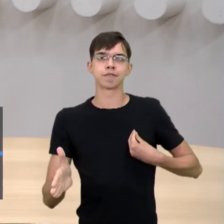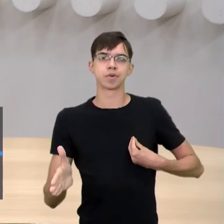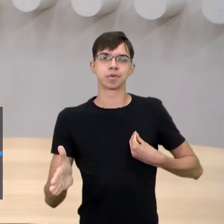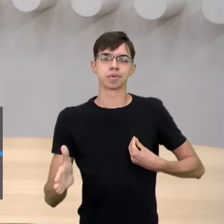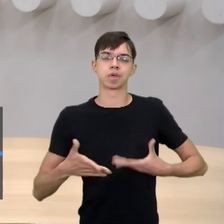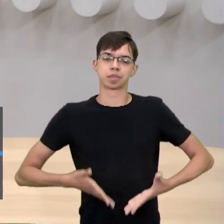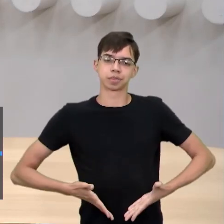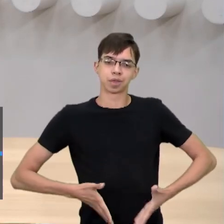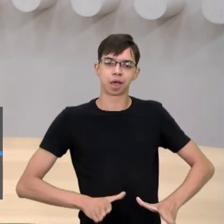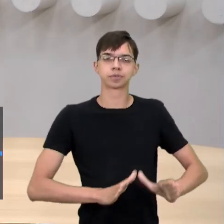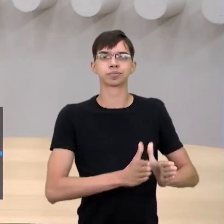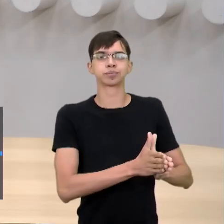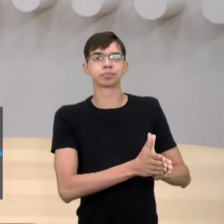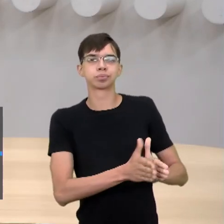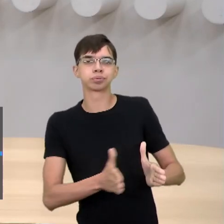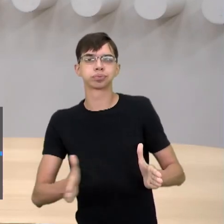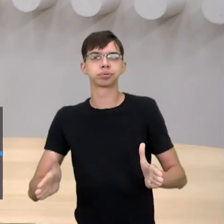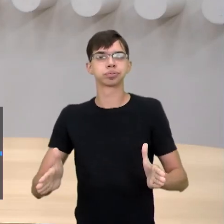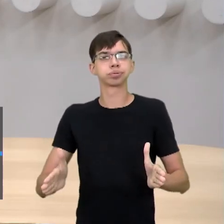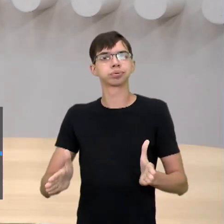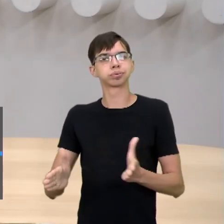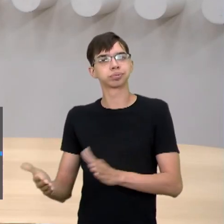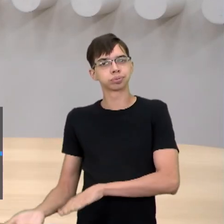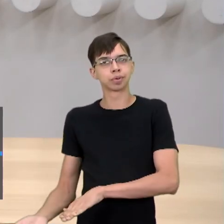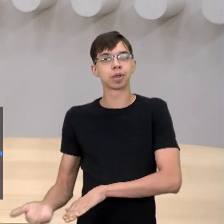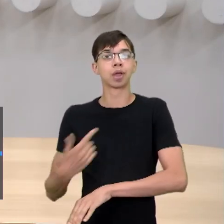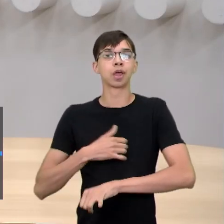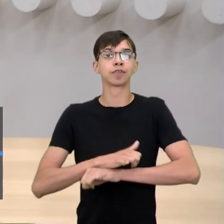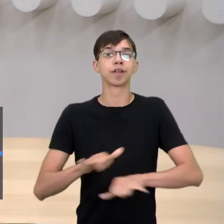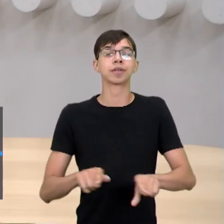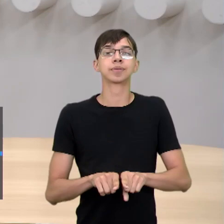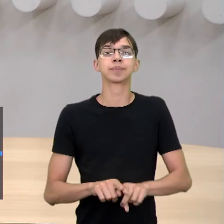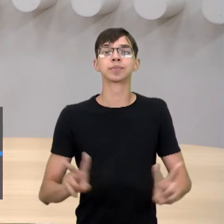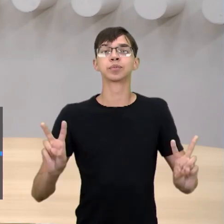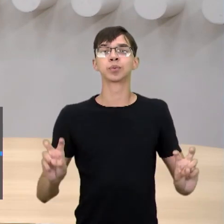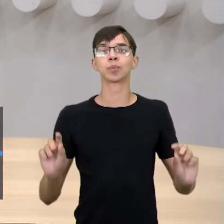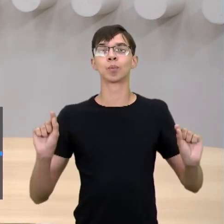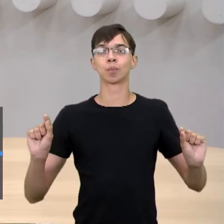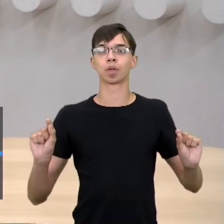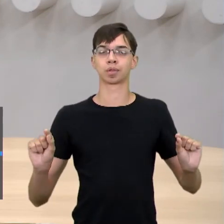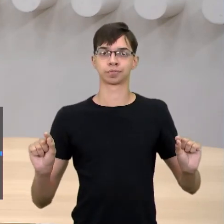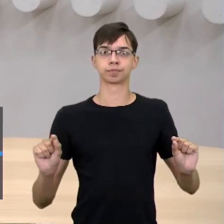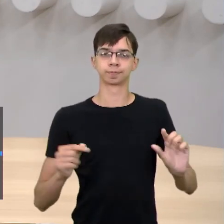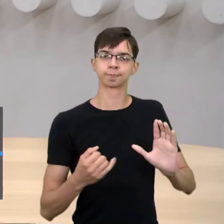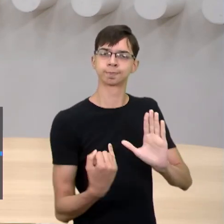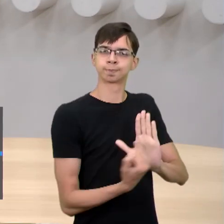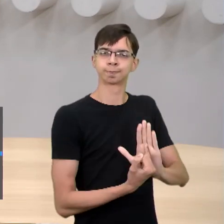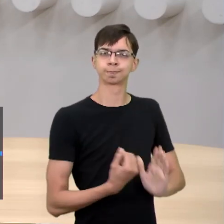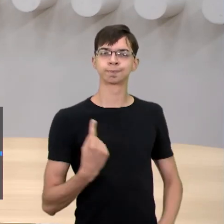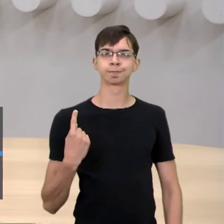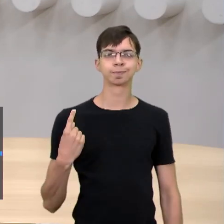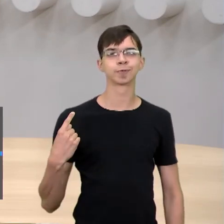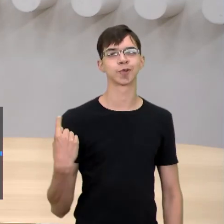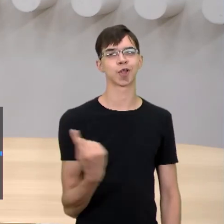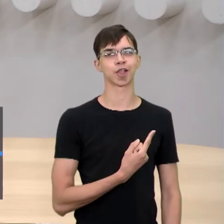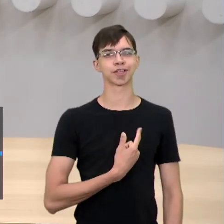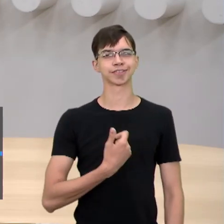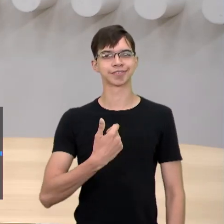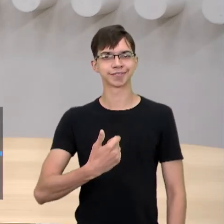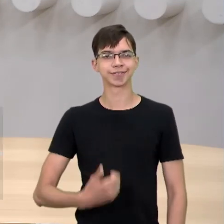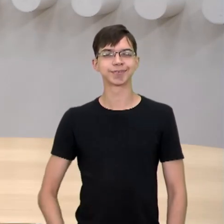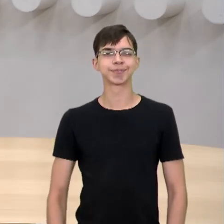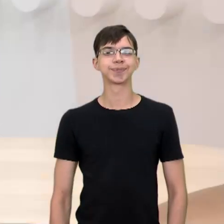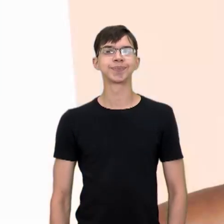socialização, querendo ou não, a gente também está falando sobre formação da nossa identidade, né? Então, para a gente